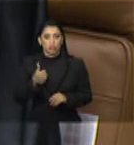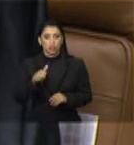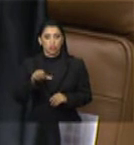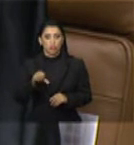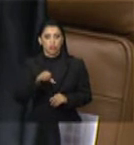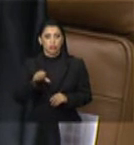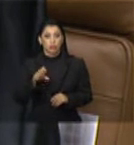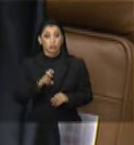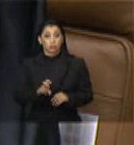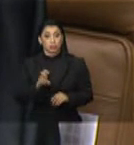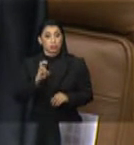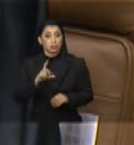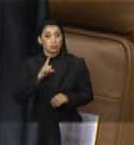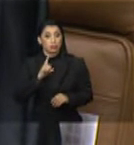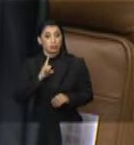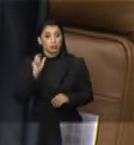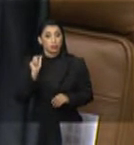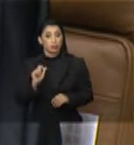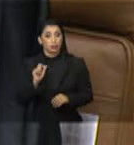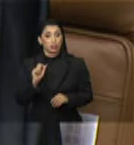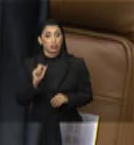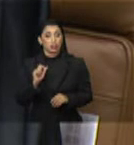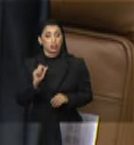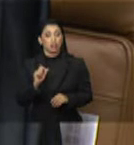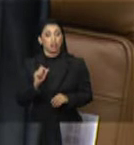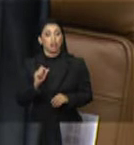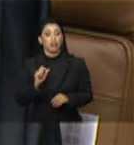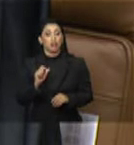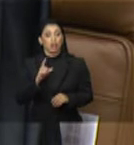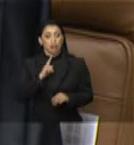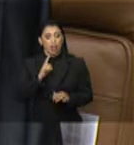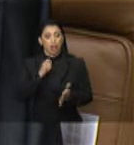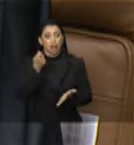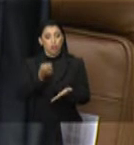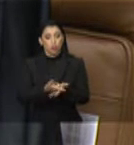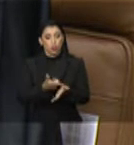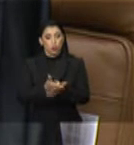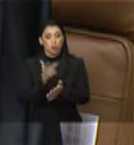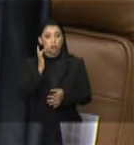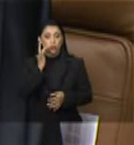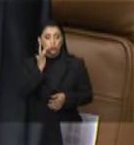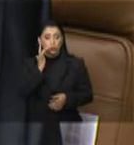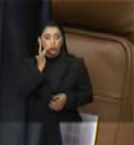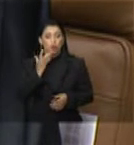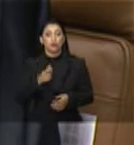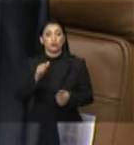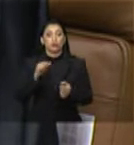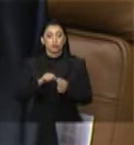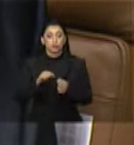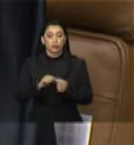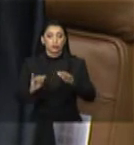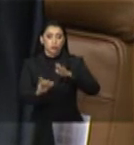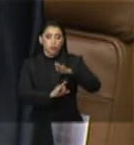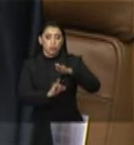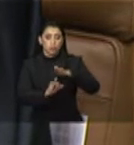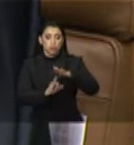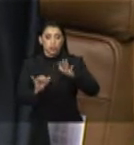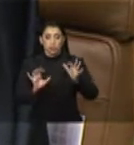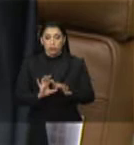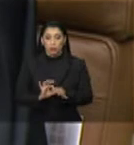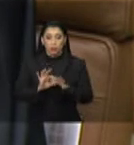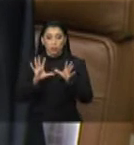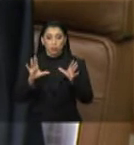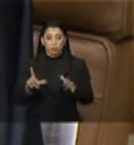é a primeira aquisição do Ouro ativo financeiro efetuada por instituição autorizada